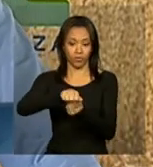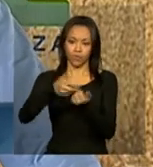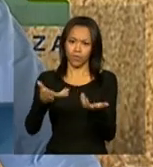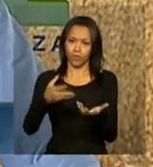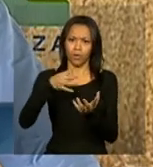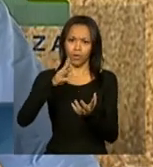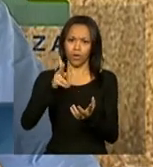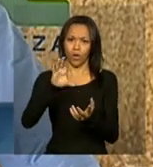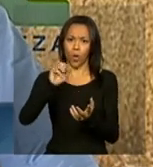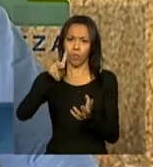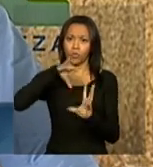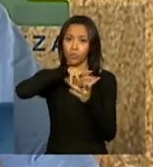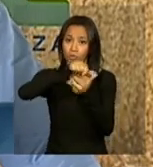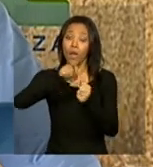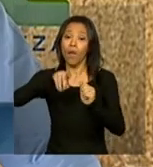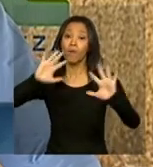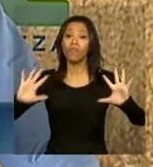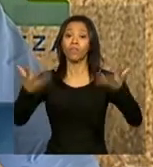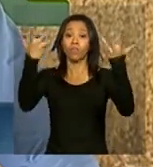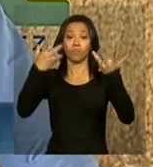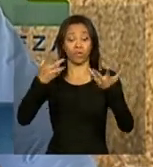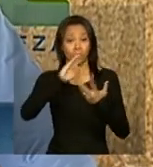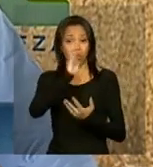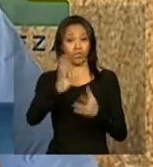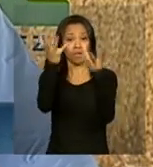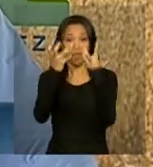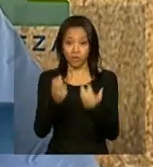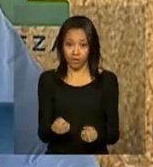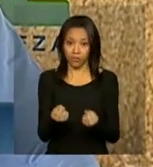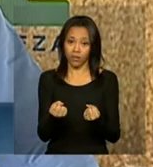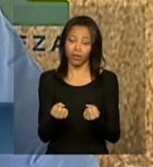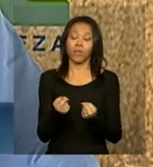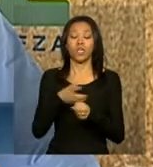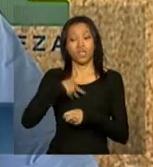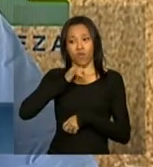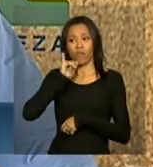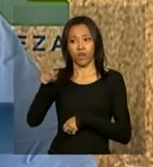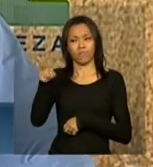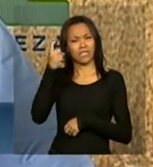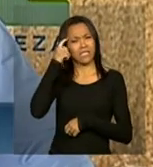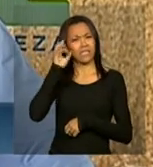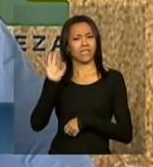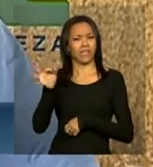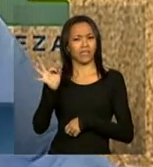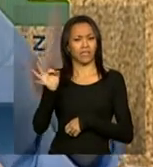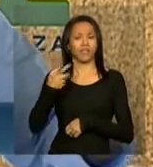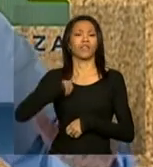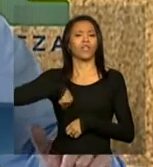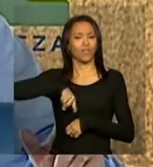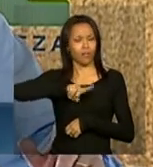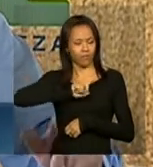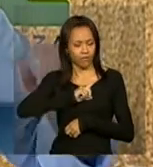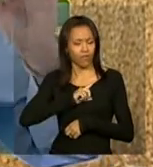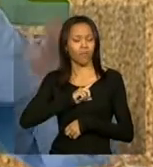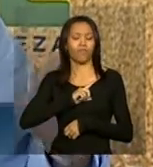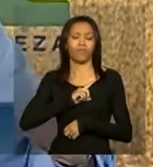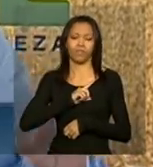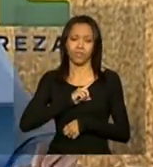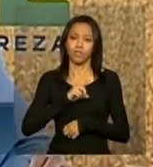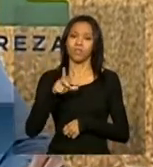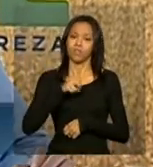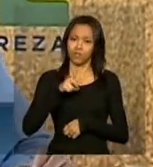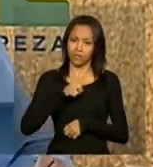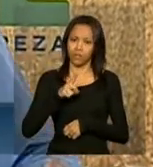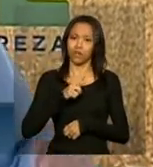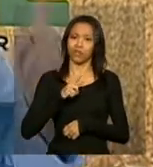o Brasil está sediando e a senhora pode ter certeza que nós estamos cumprindo a matriz